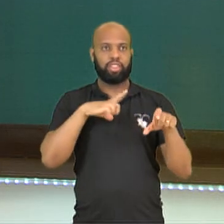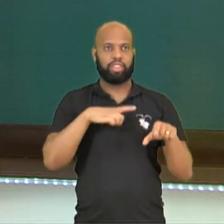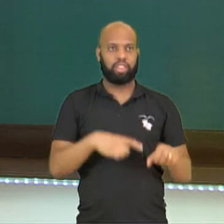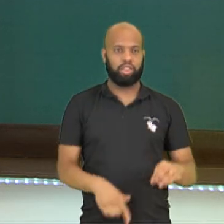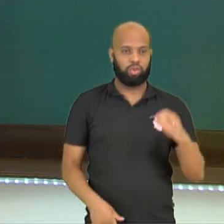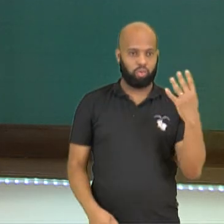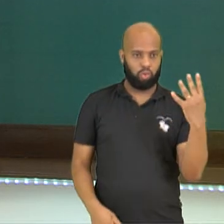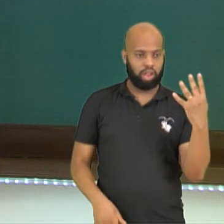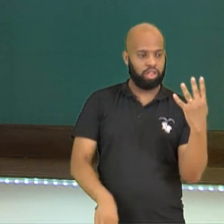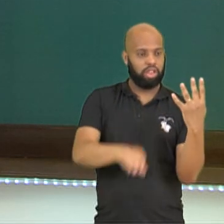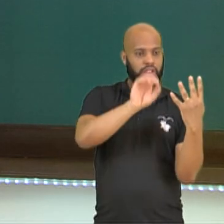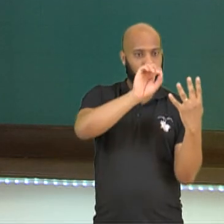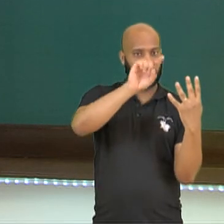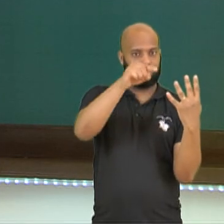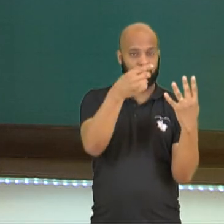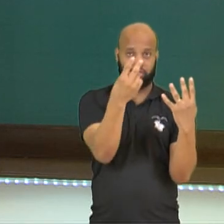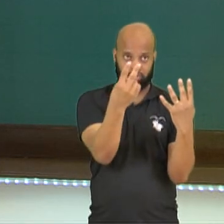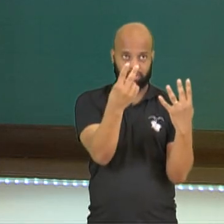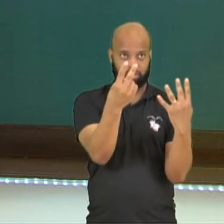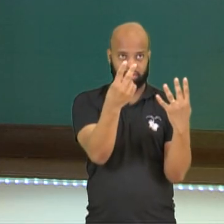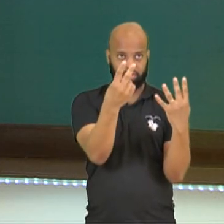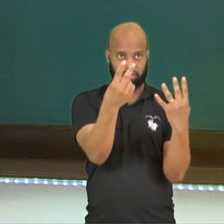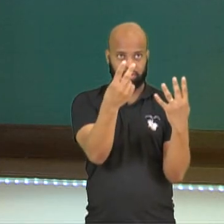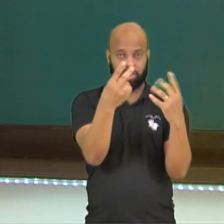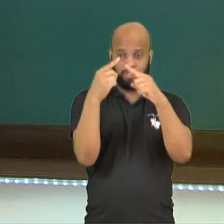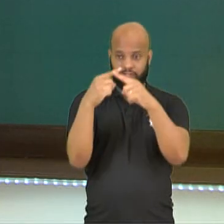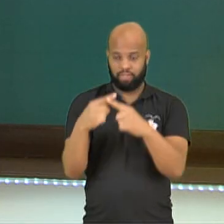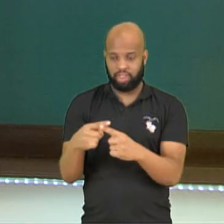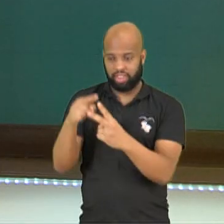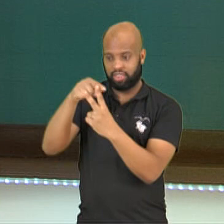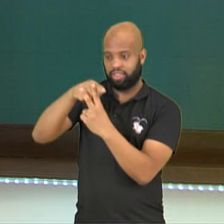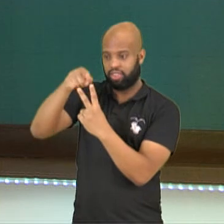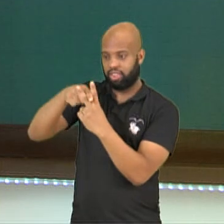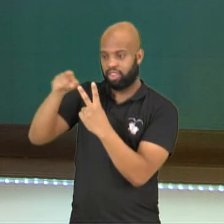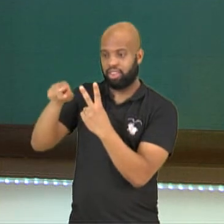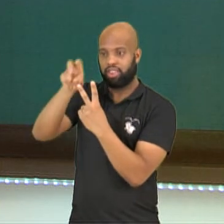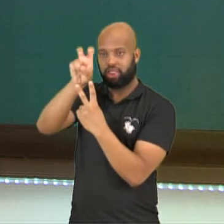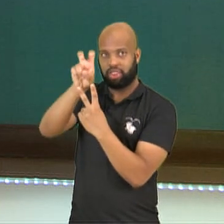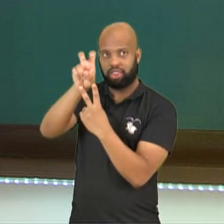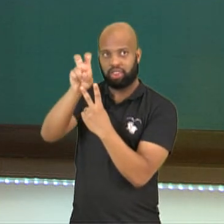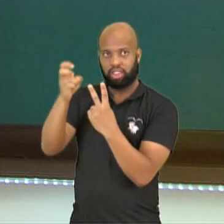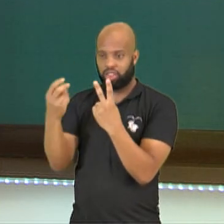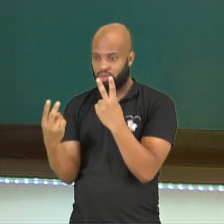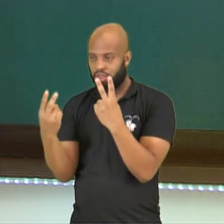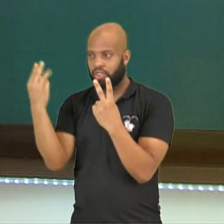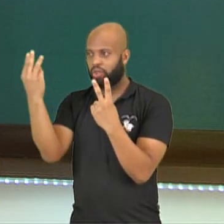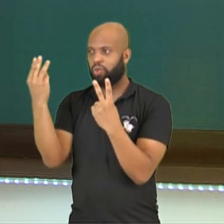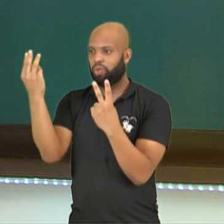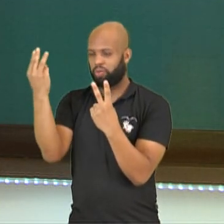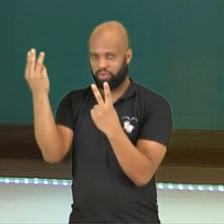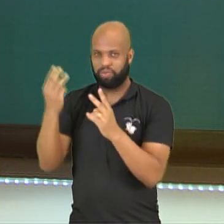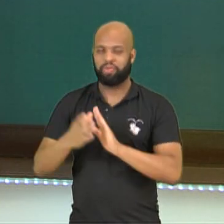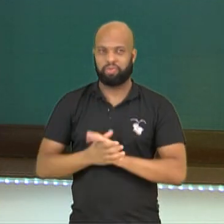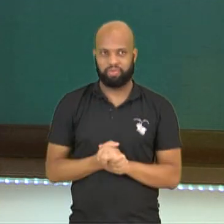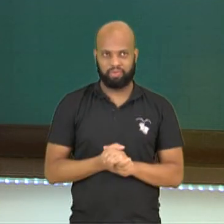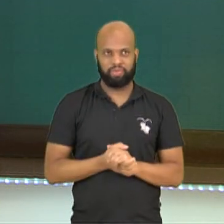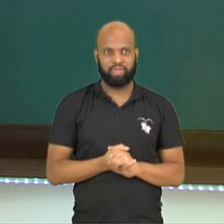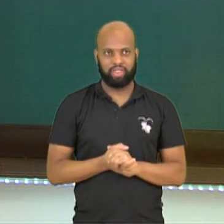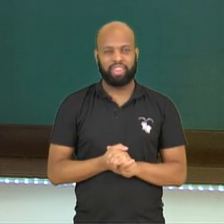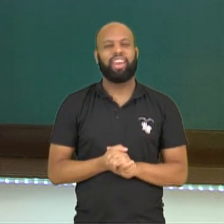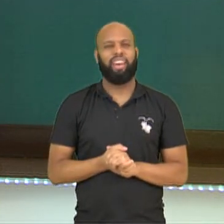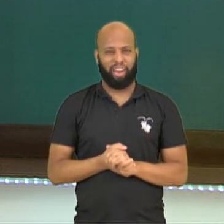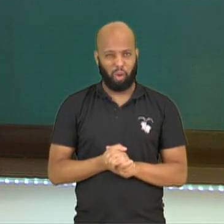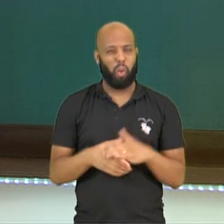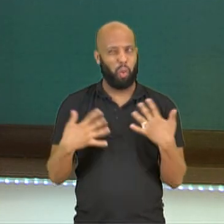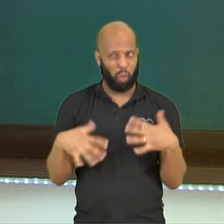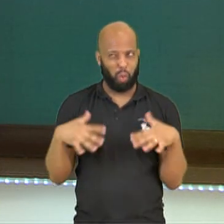4 elevado a 0,2 vezes raiz quinta de 2 ao cubo. Eu